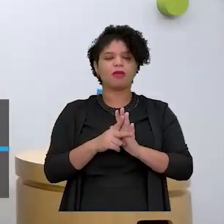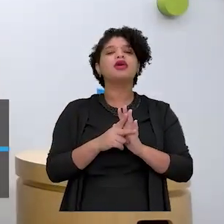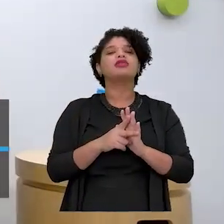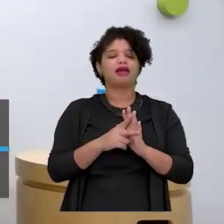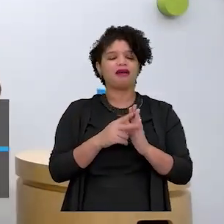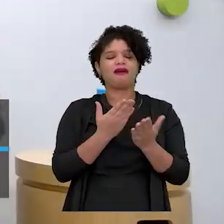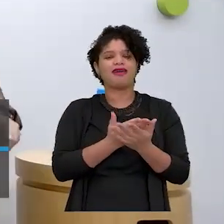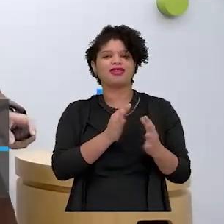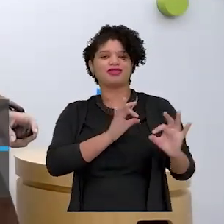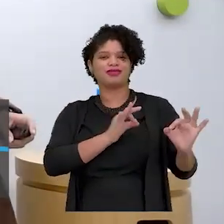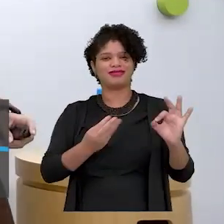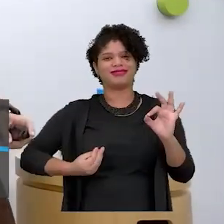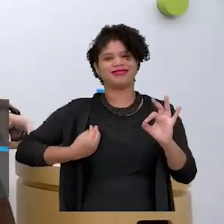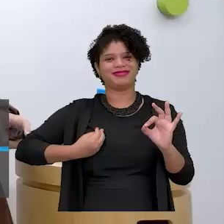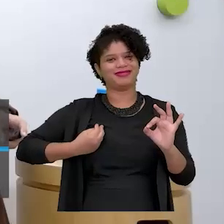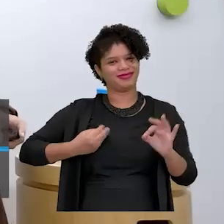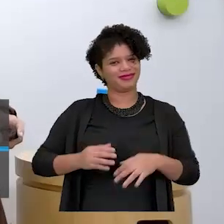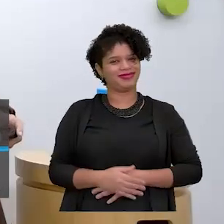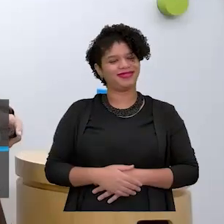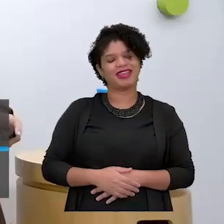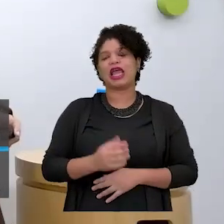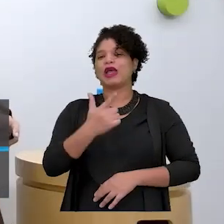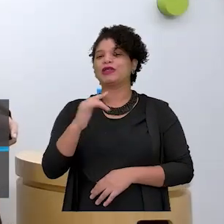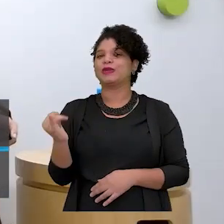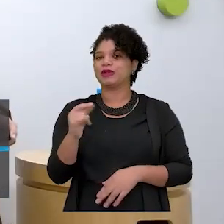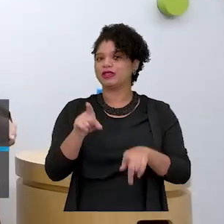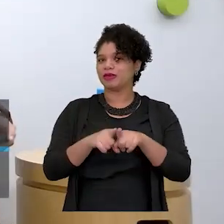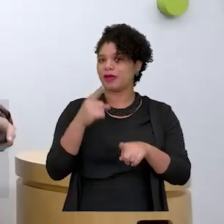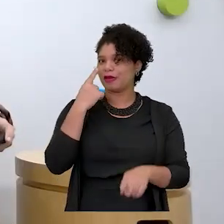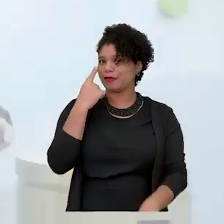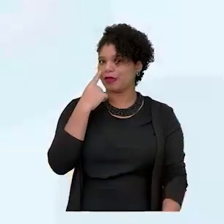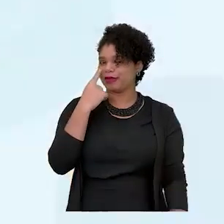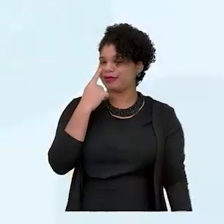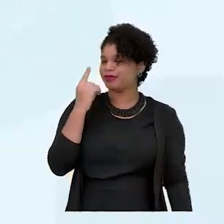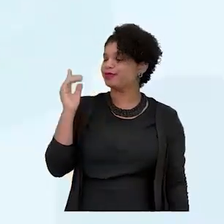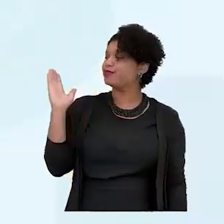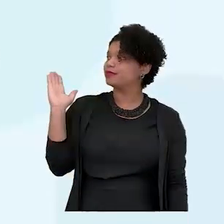vida. E aí é o ponto muito importante aí, ó, na tela para vocês. Olha só.